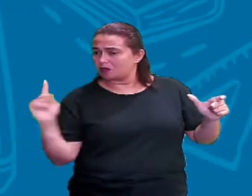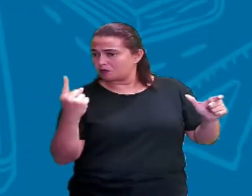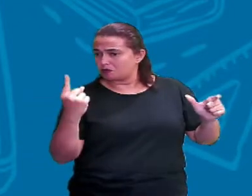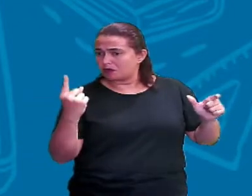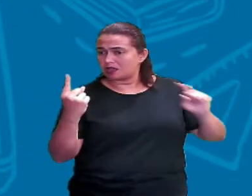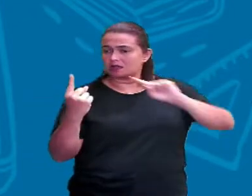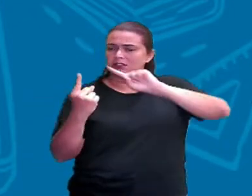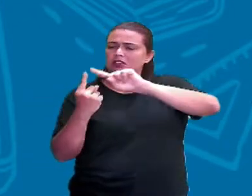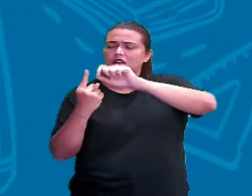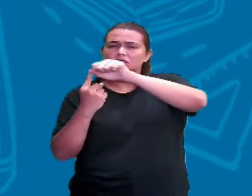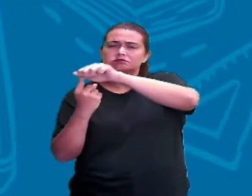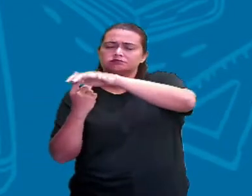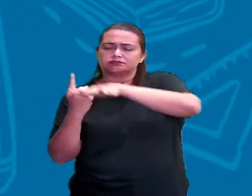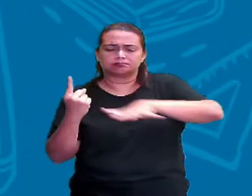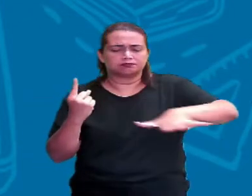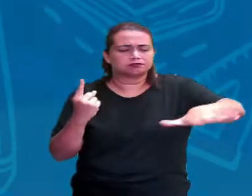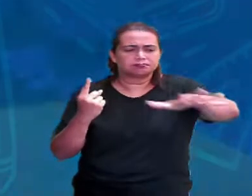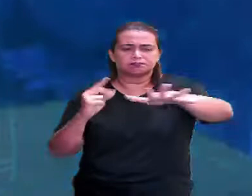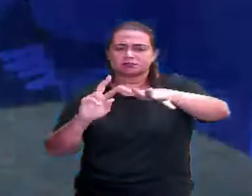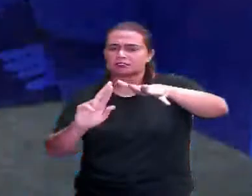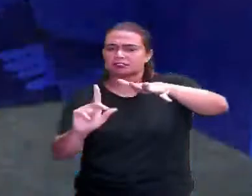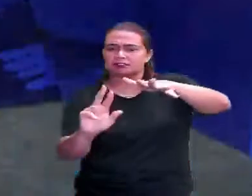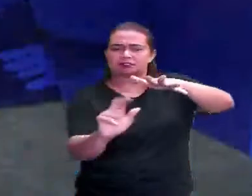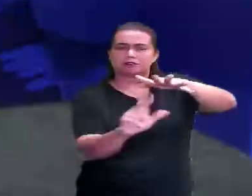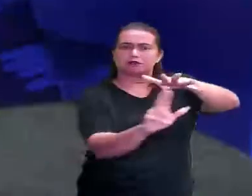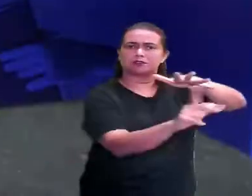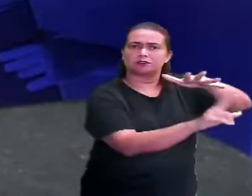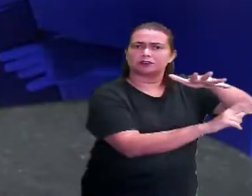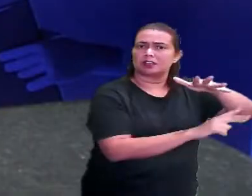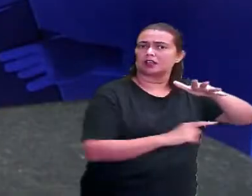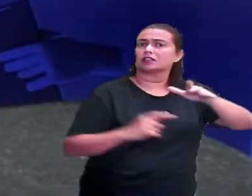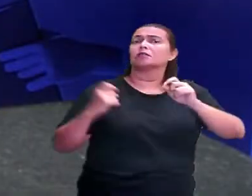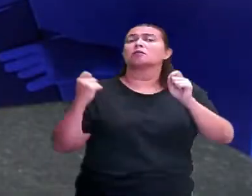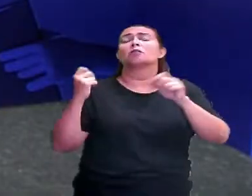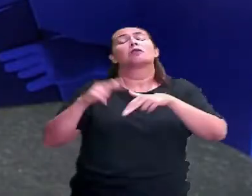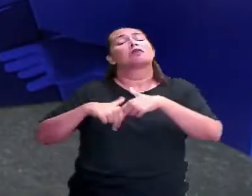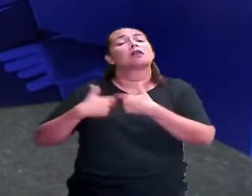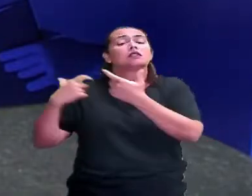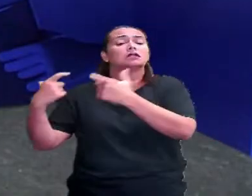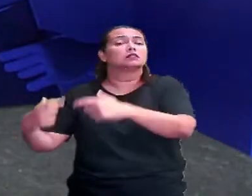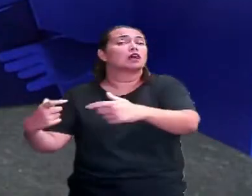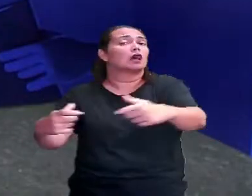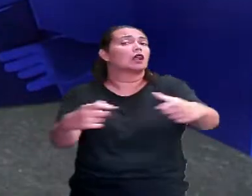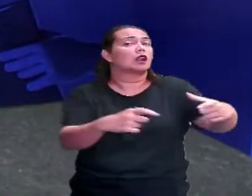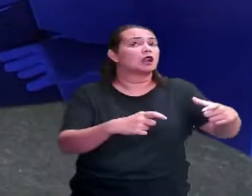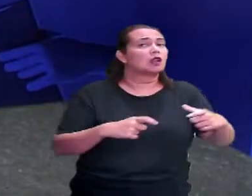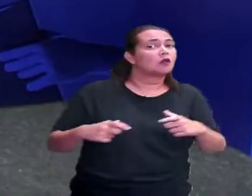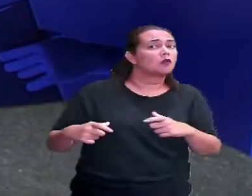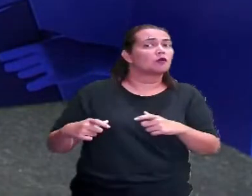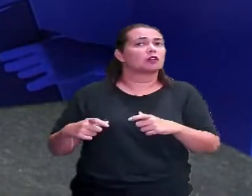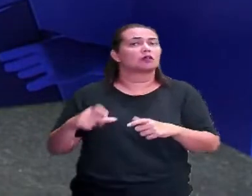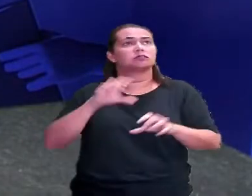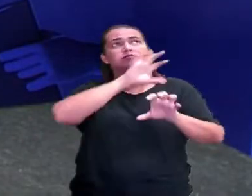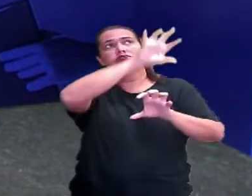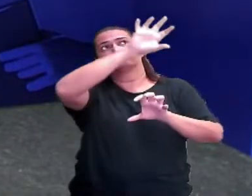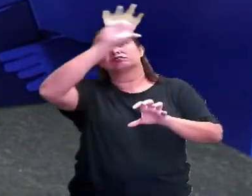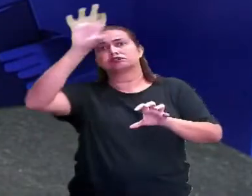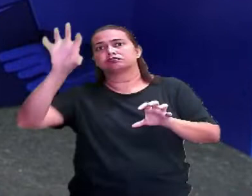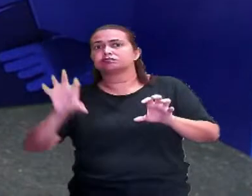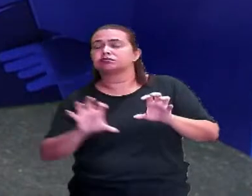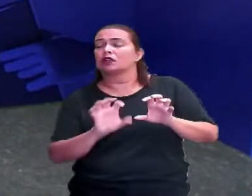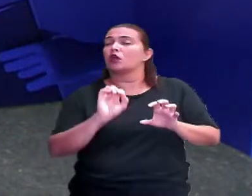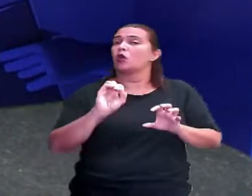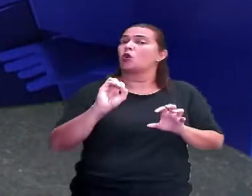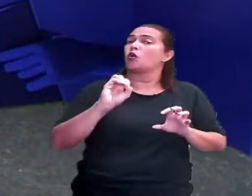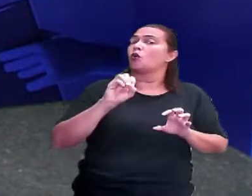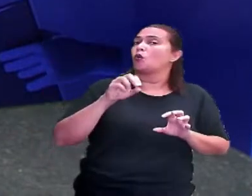caráter geográfico, né? Ela pode ser de caráter regional, mas ela também pode ser de caráter etário, ela pode